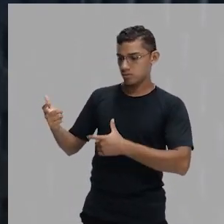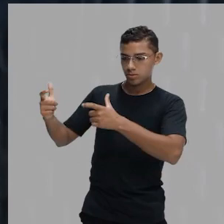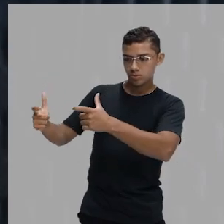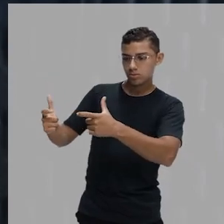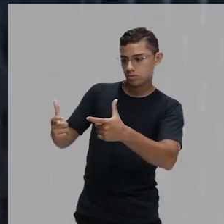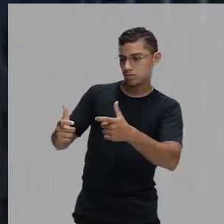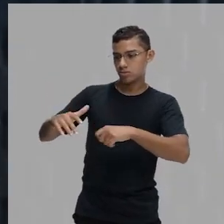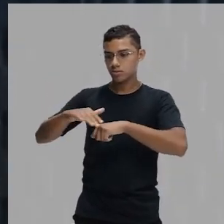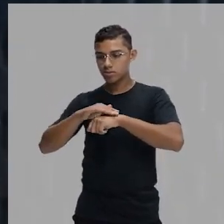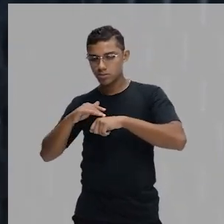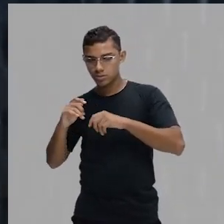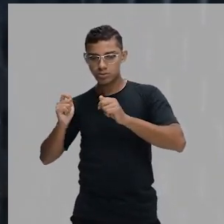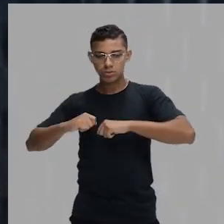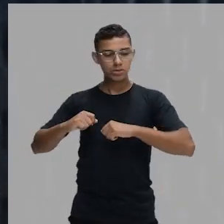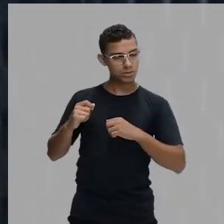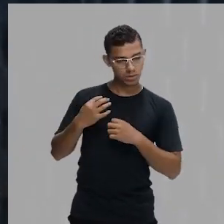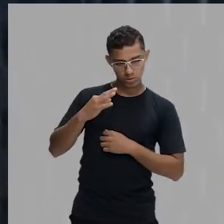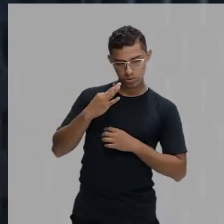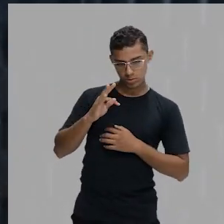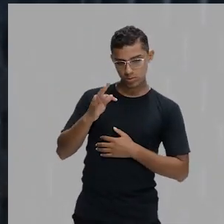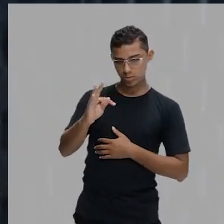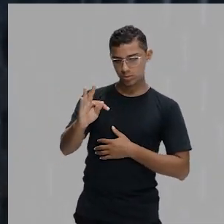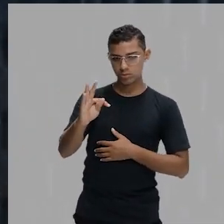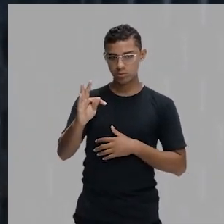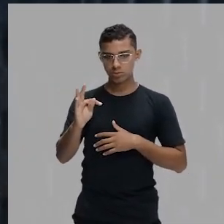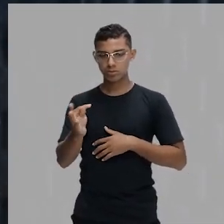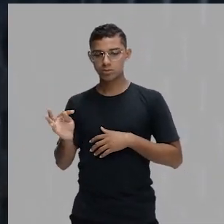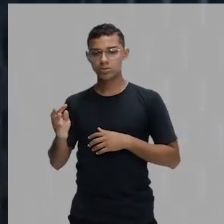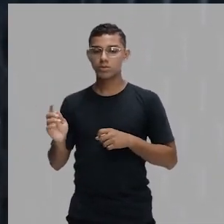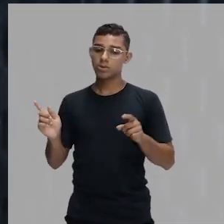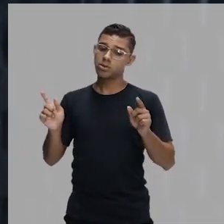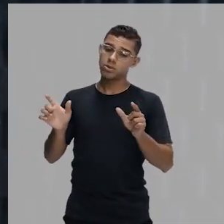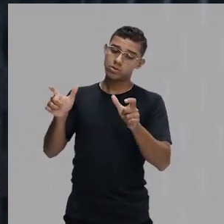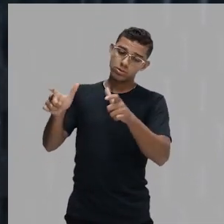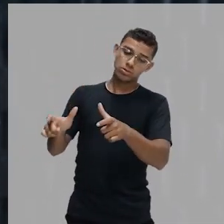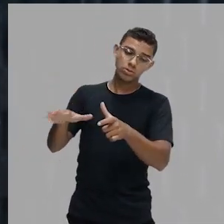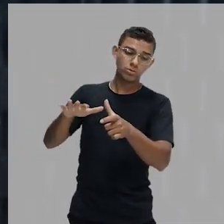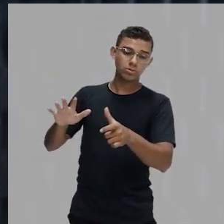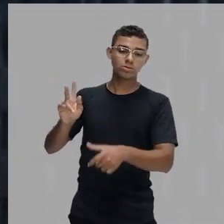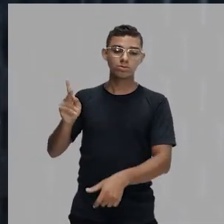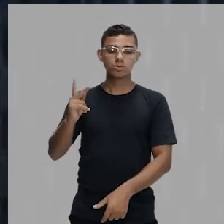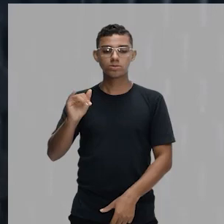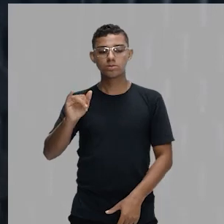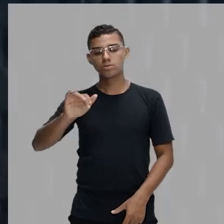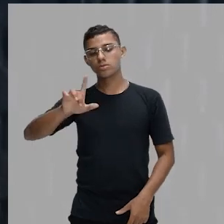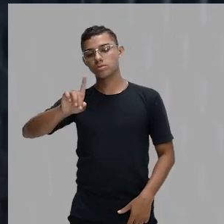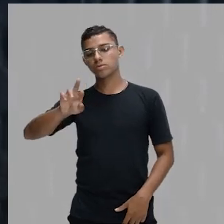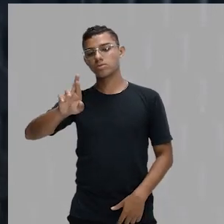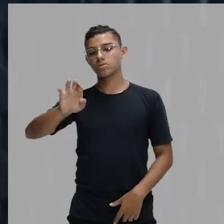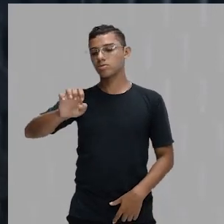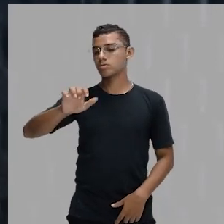muitas conversas, muitas teorias, não é, sobre essas hidrelétricas. Mas, enfim,